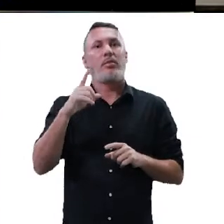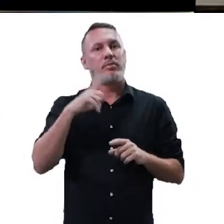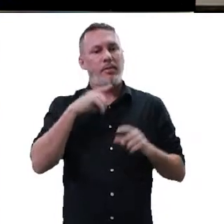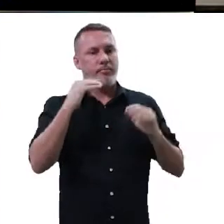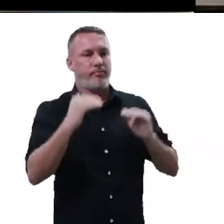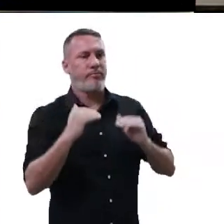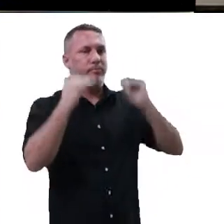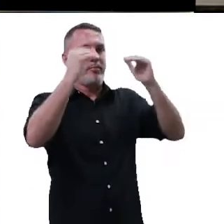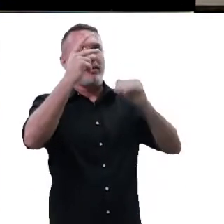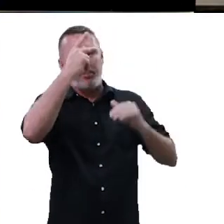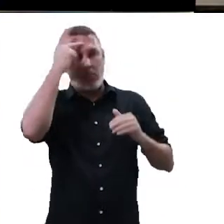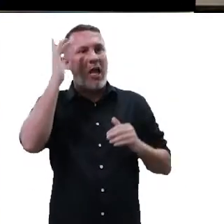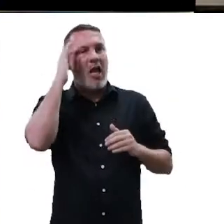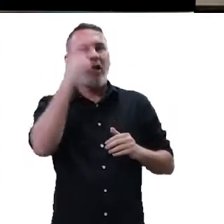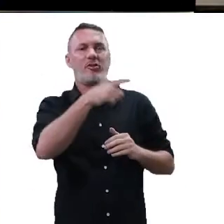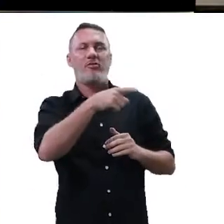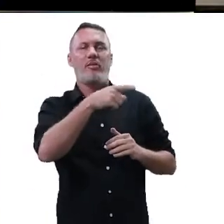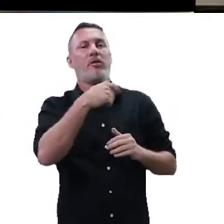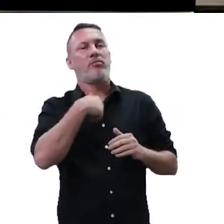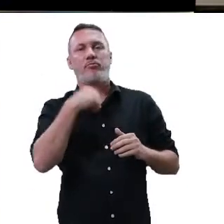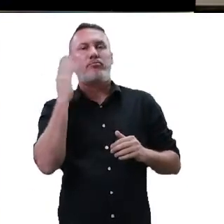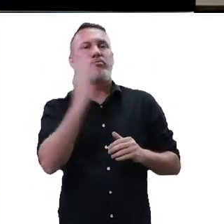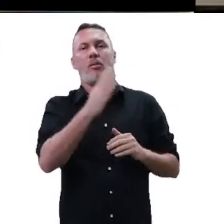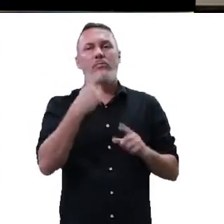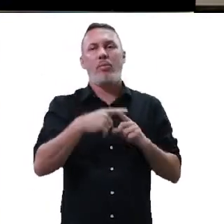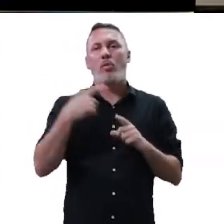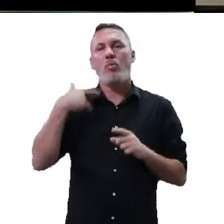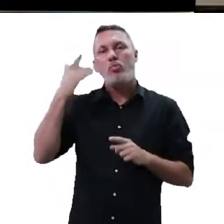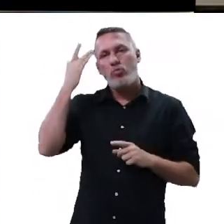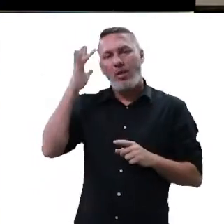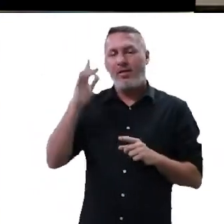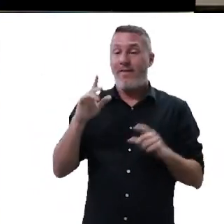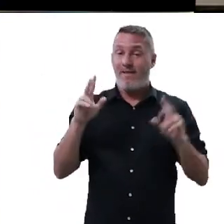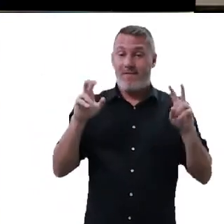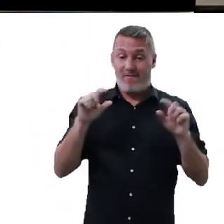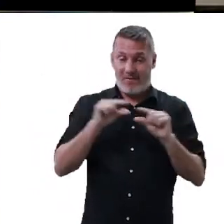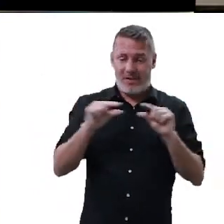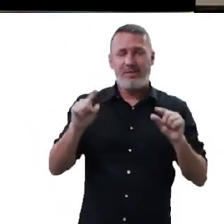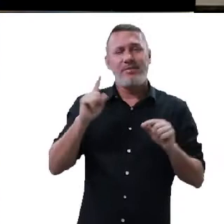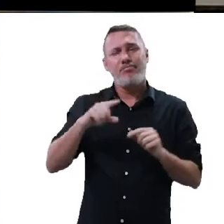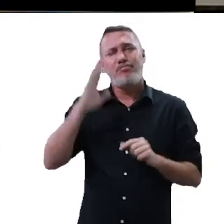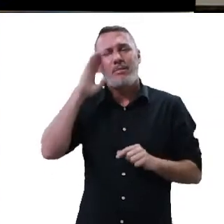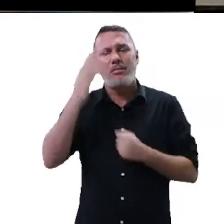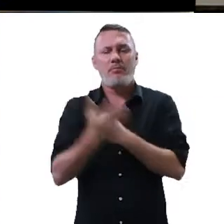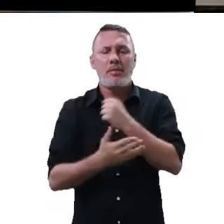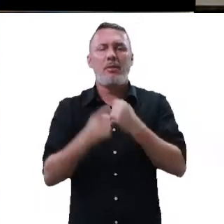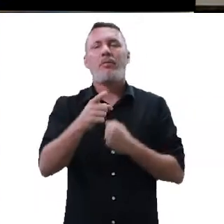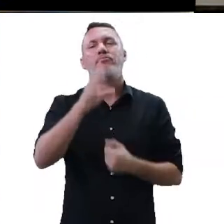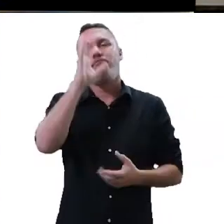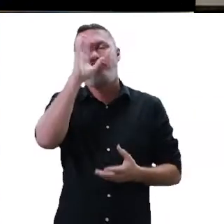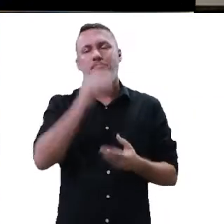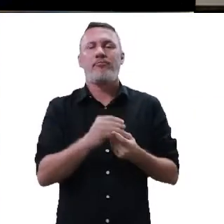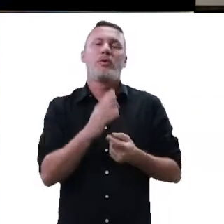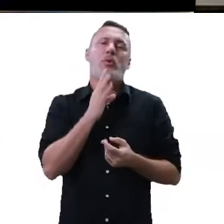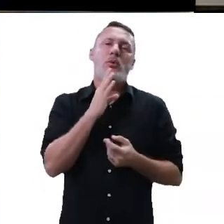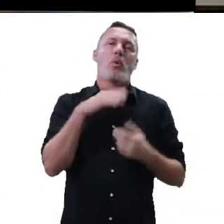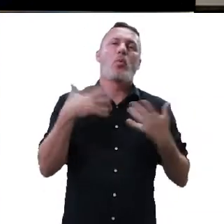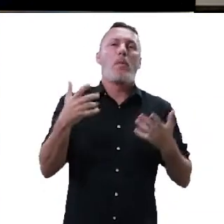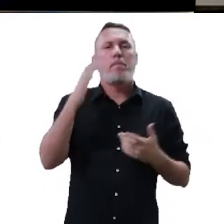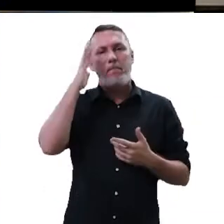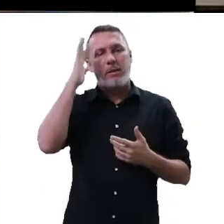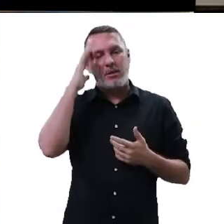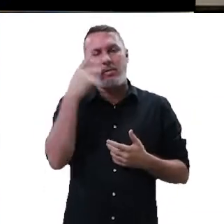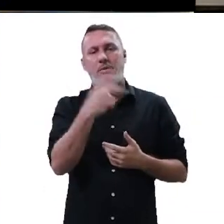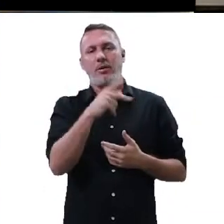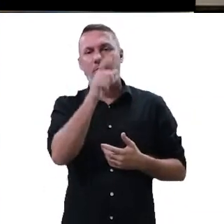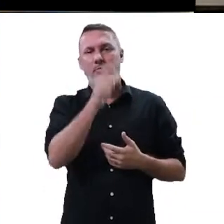em vantagem sobre aqueles que acham saber alguma coisa. Essa frase é fundamental para a gente entender todo o